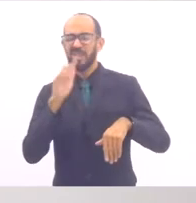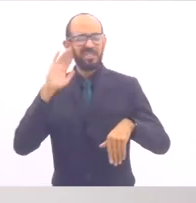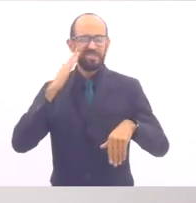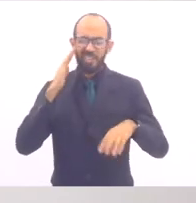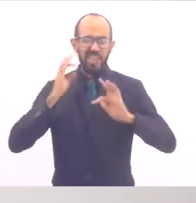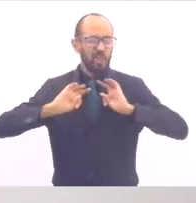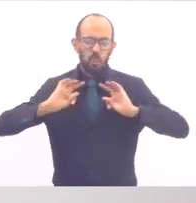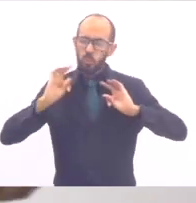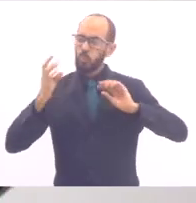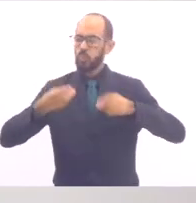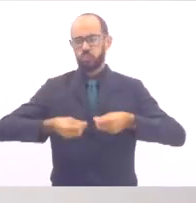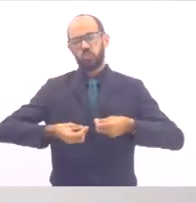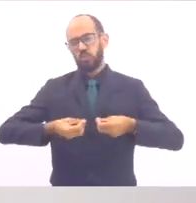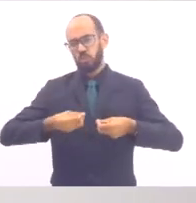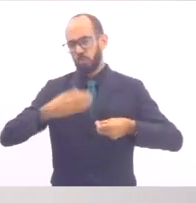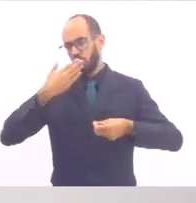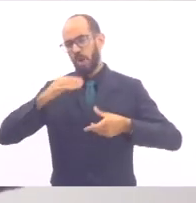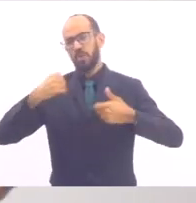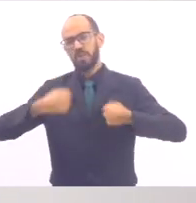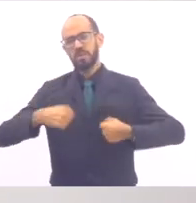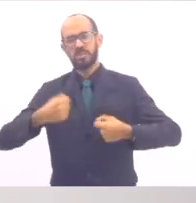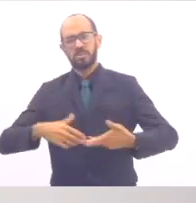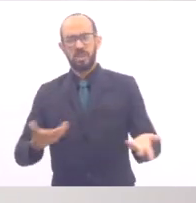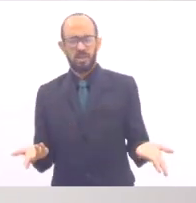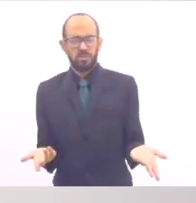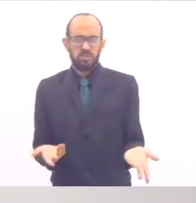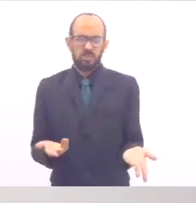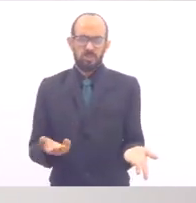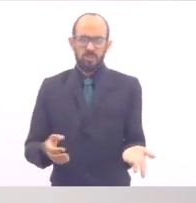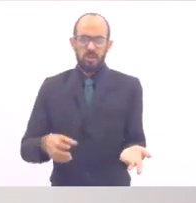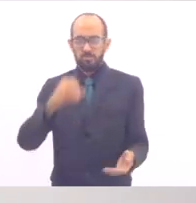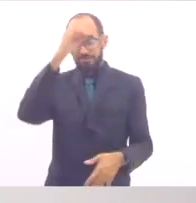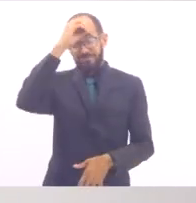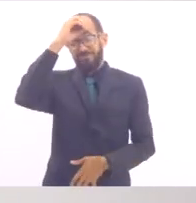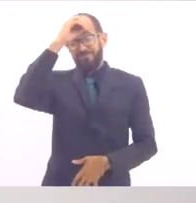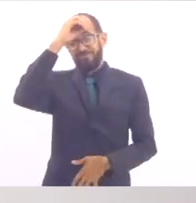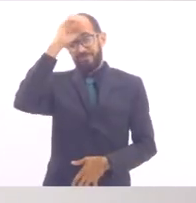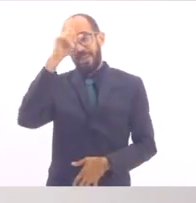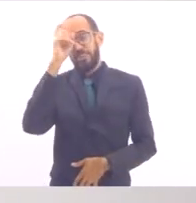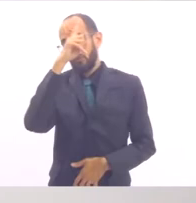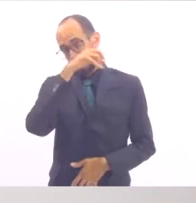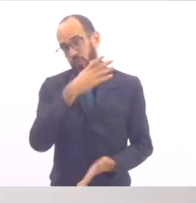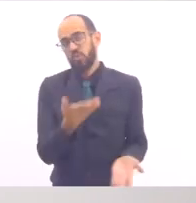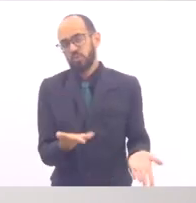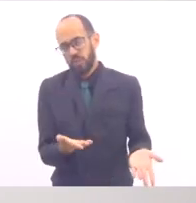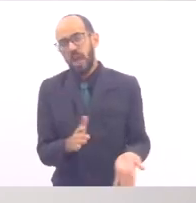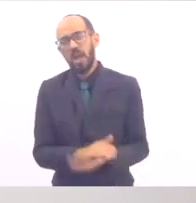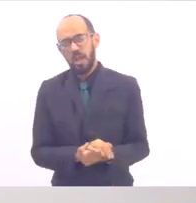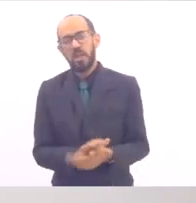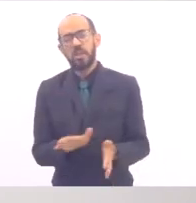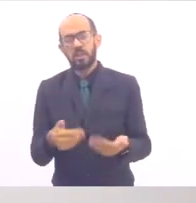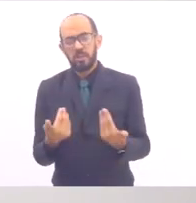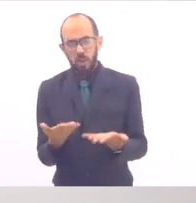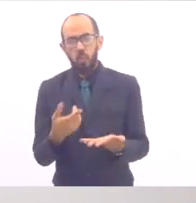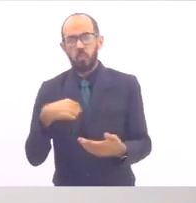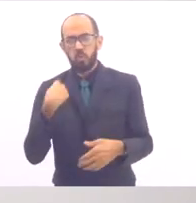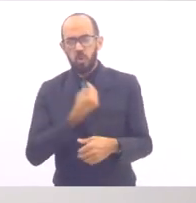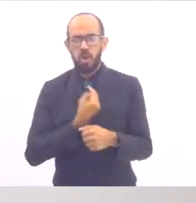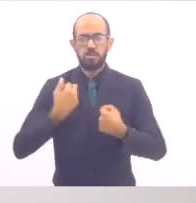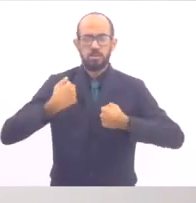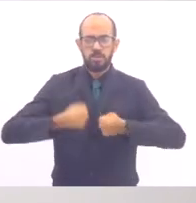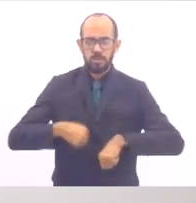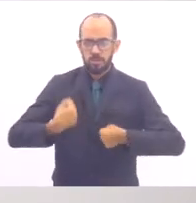dimensão disso. Como que você trabalha sem dimensão? Então, assim, fica muito difícil. Então,